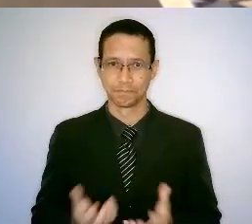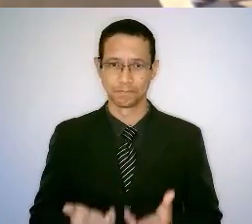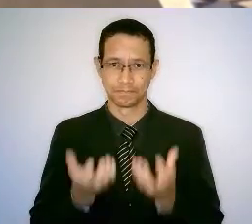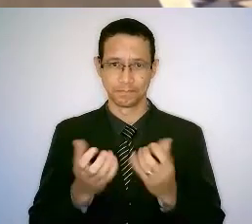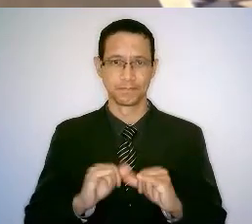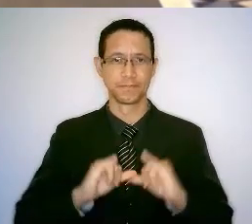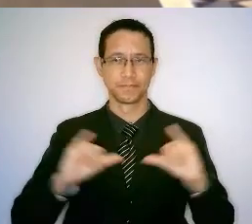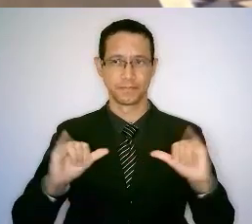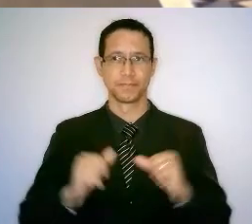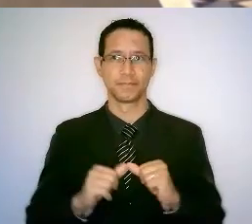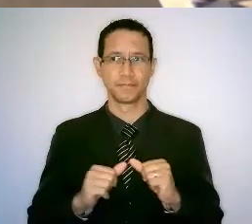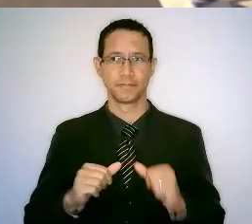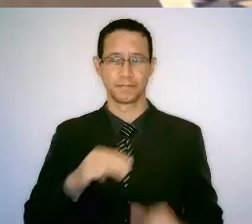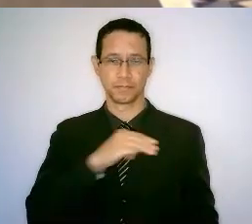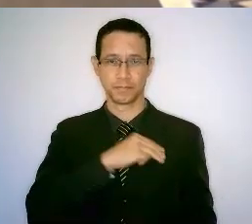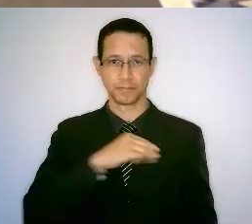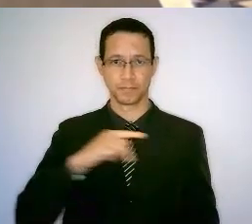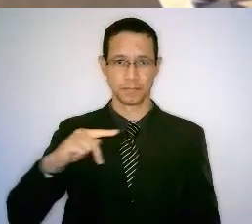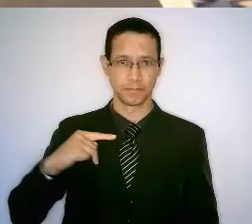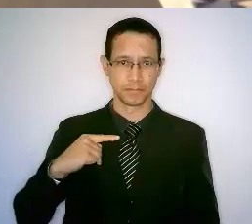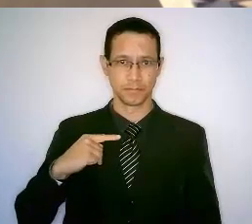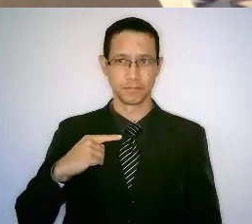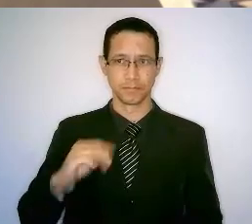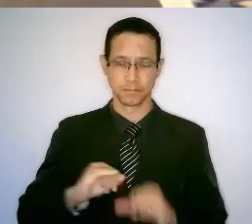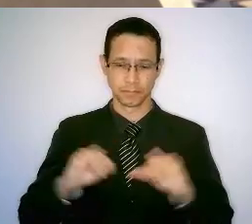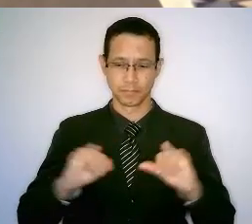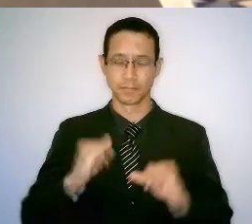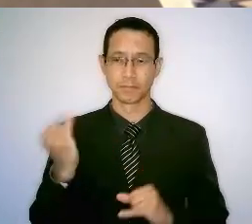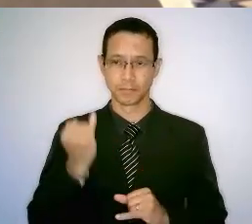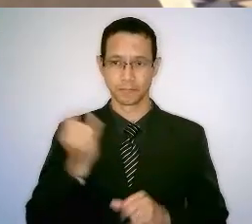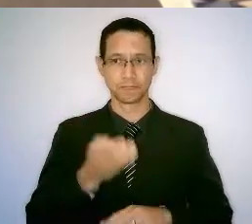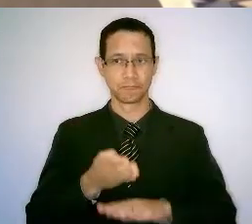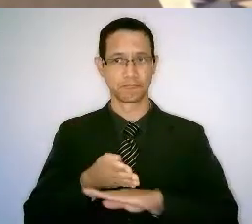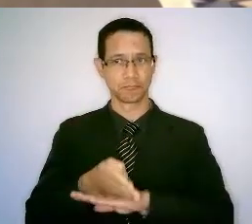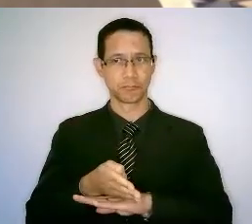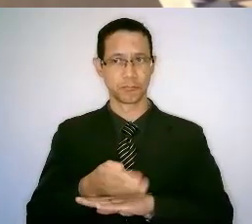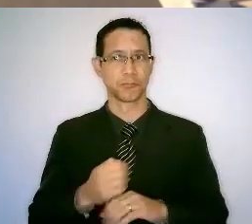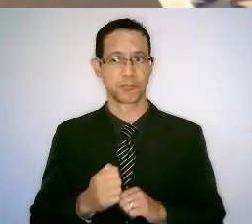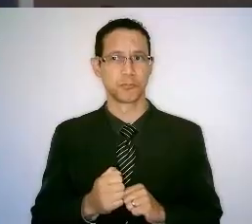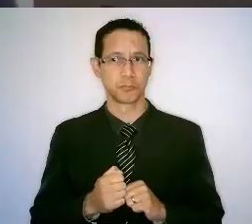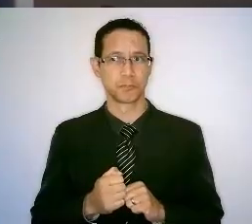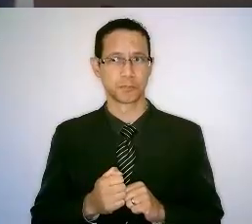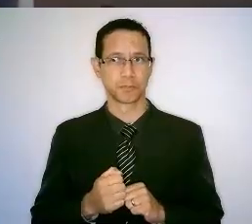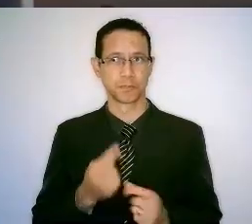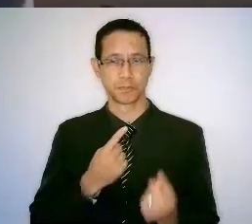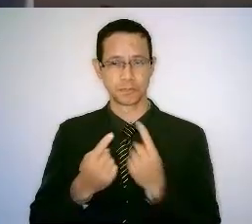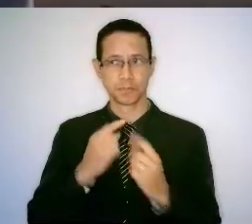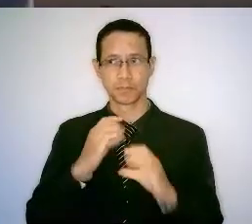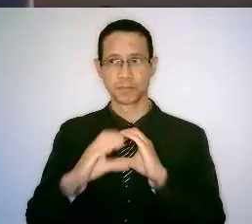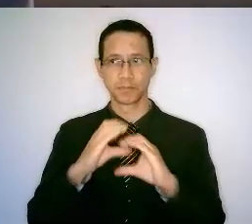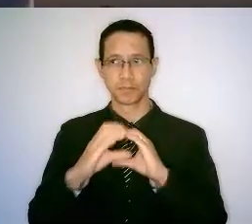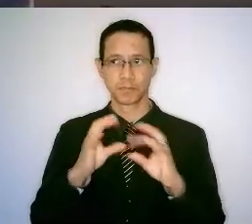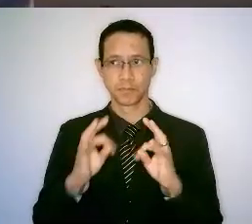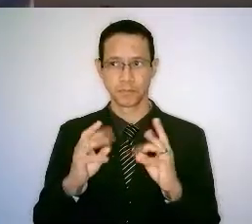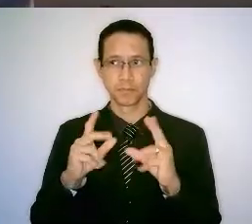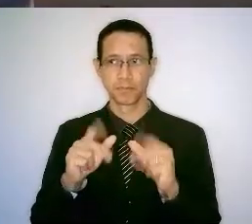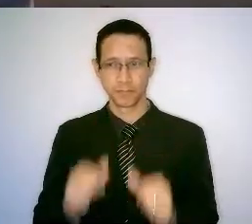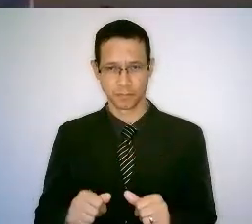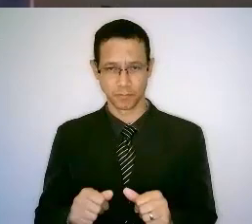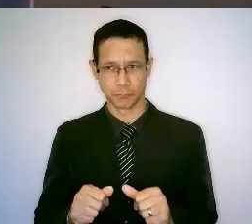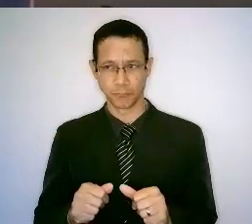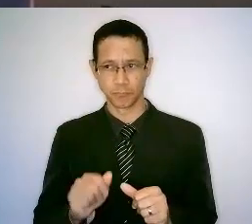O Ministério Público vem aqui reforçar a importância dessa atuação com uma boa interlocução entre todos os integrantes do sistema de